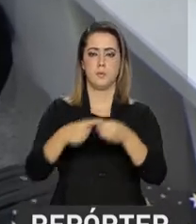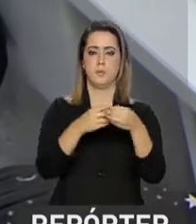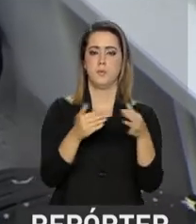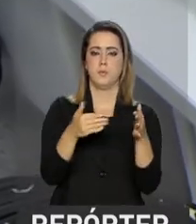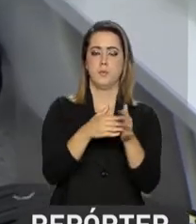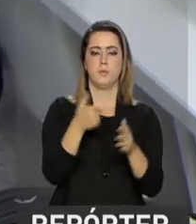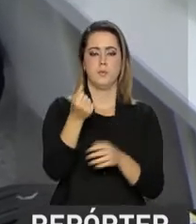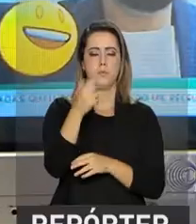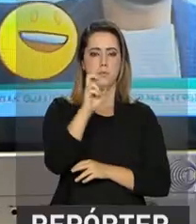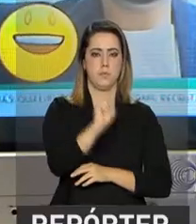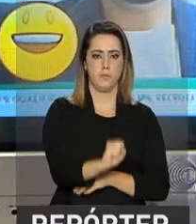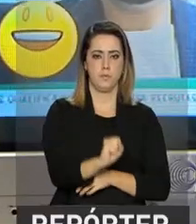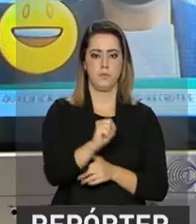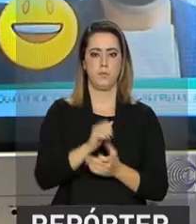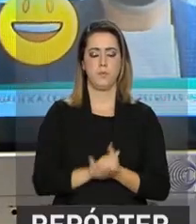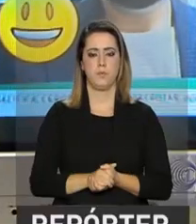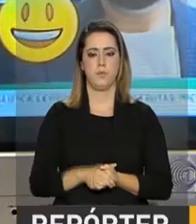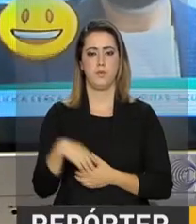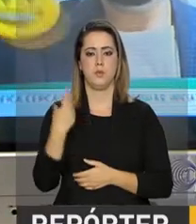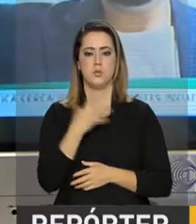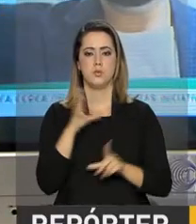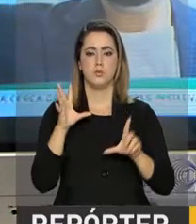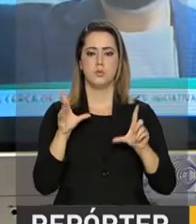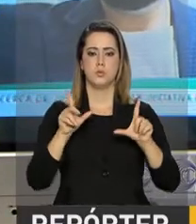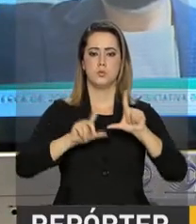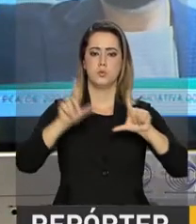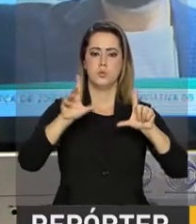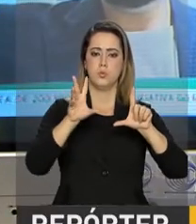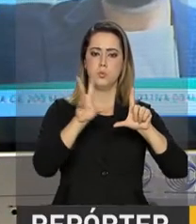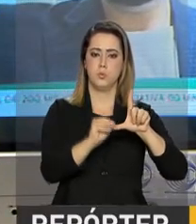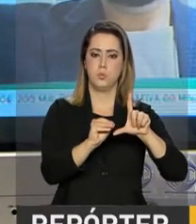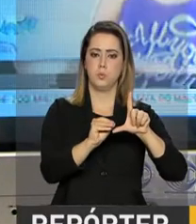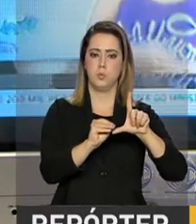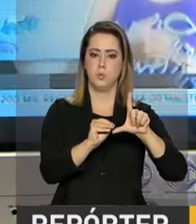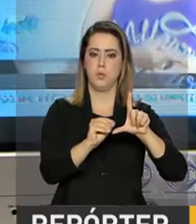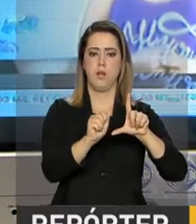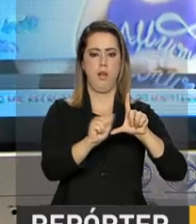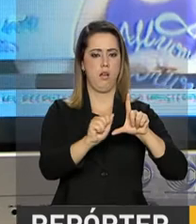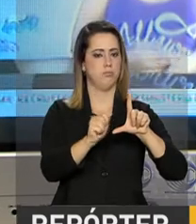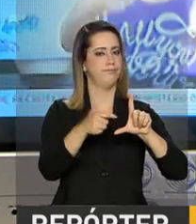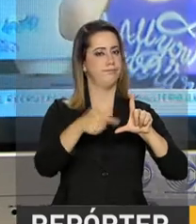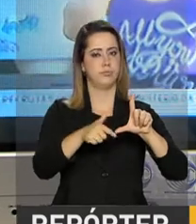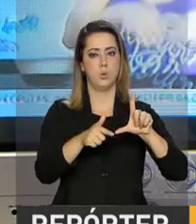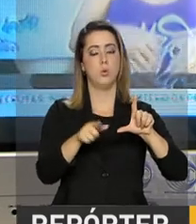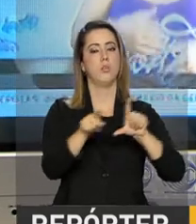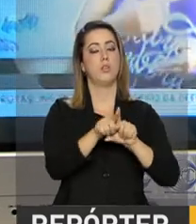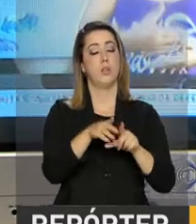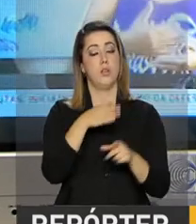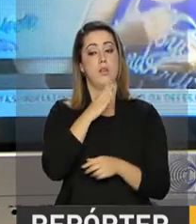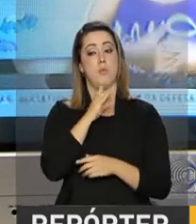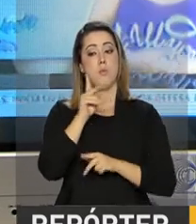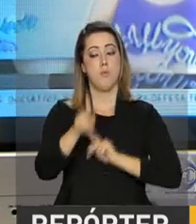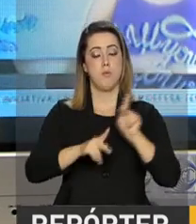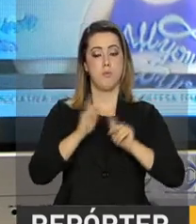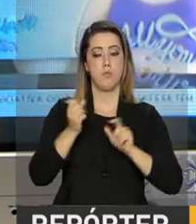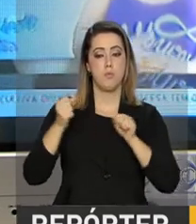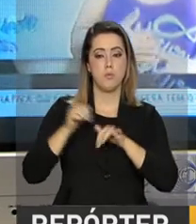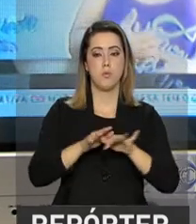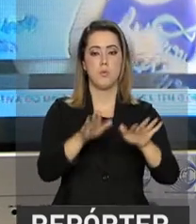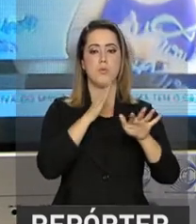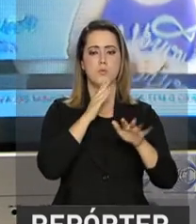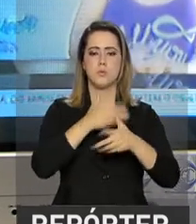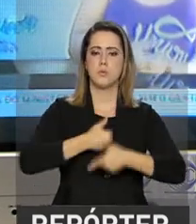até 2018. Conforme a gente vai desligando as cidades, a população do Brasil vai ganhando conhecimento e